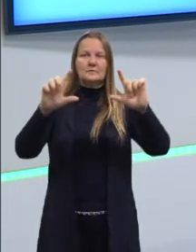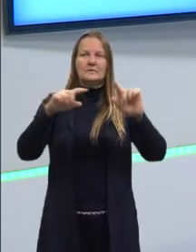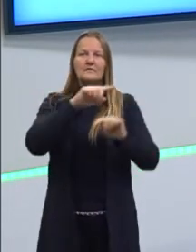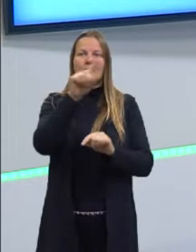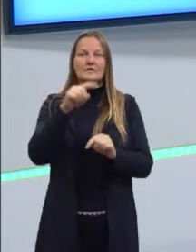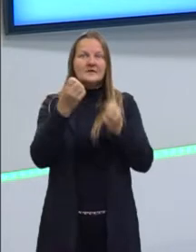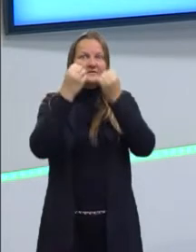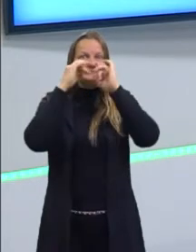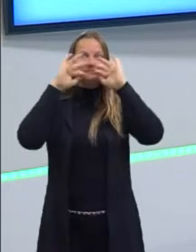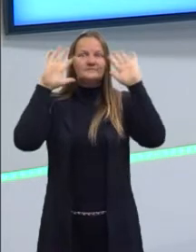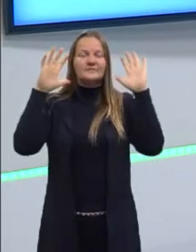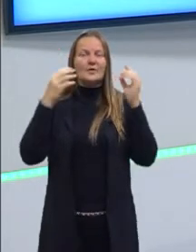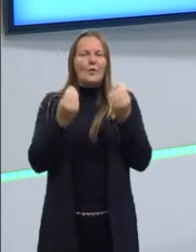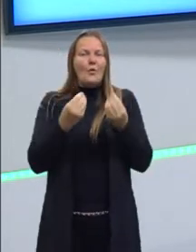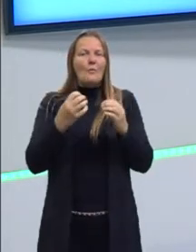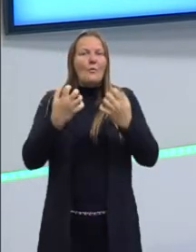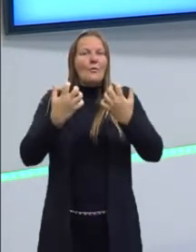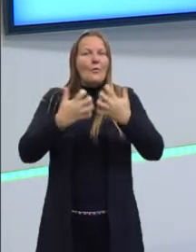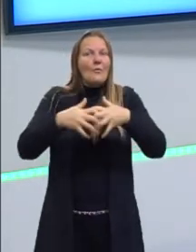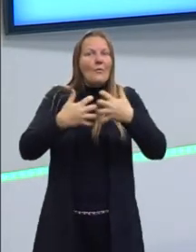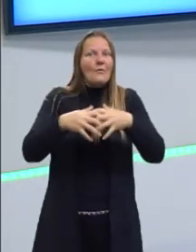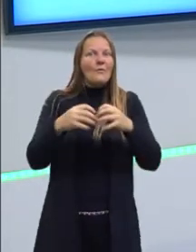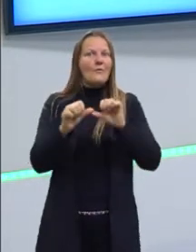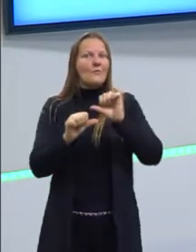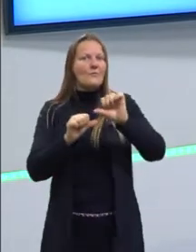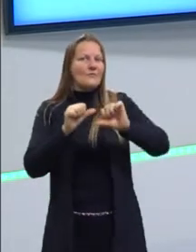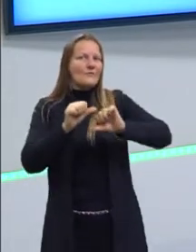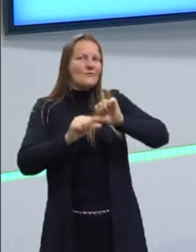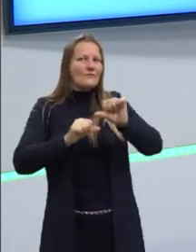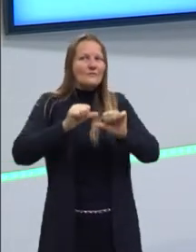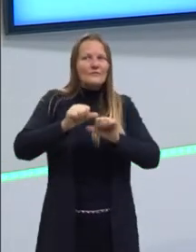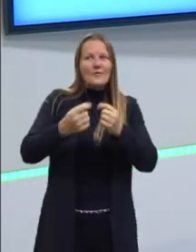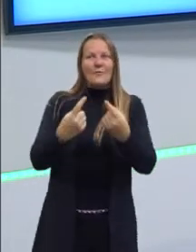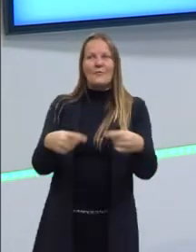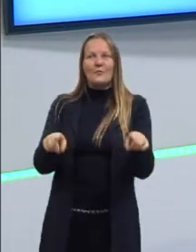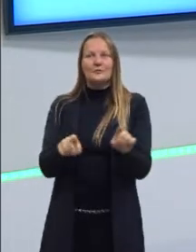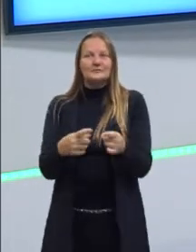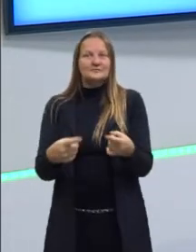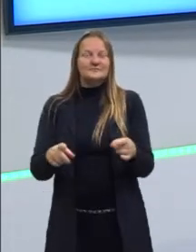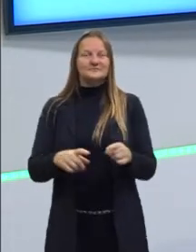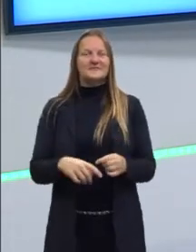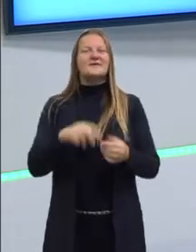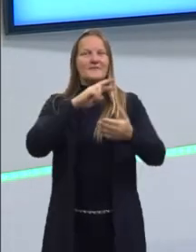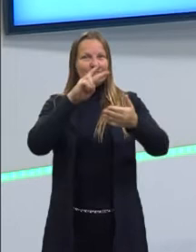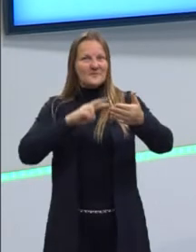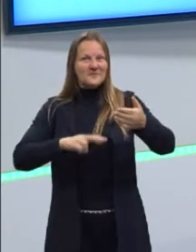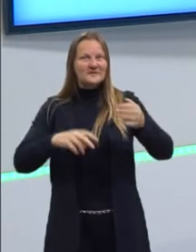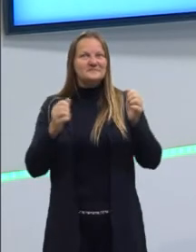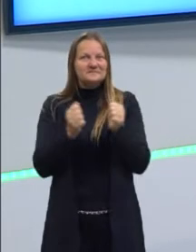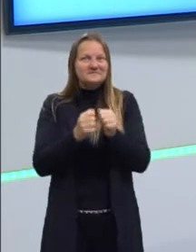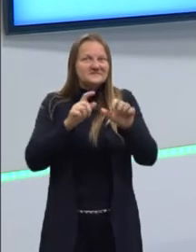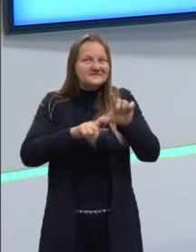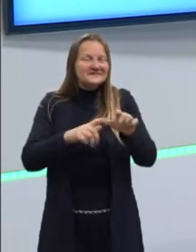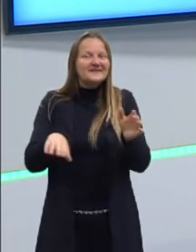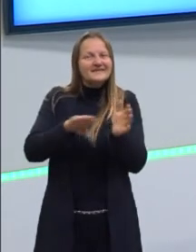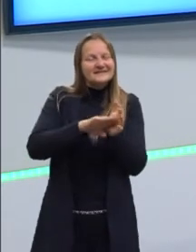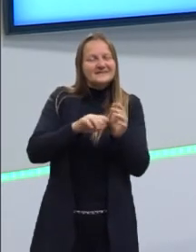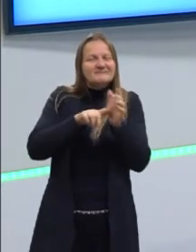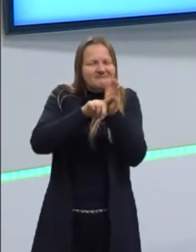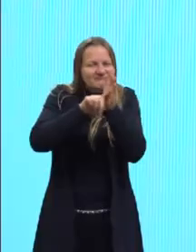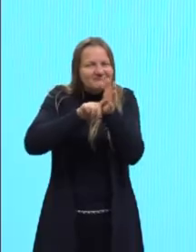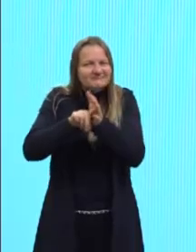para vocês entenderem como é que ela vai se transformar ao longo da música Vamos ler a letra Então para poder chegar na nossa